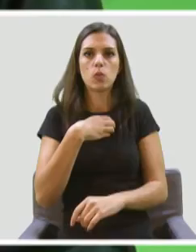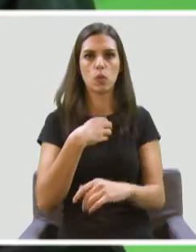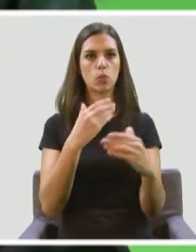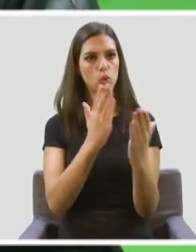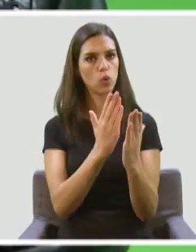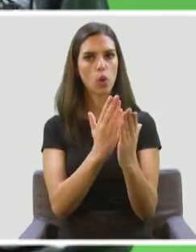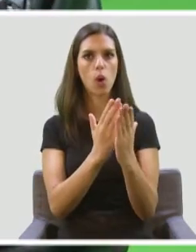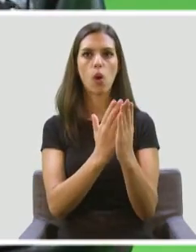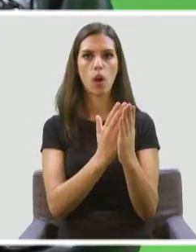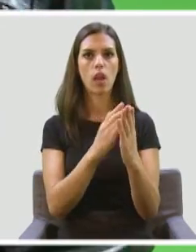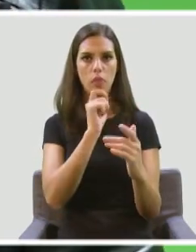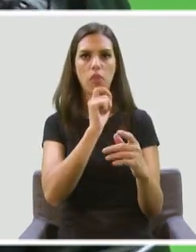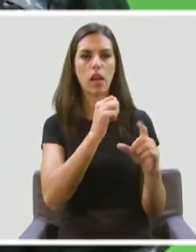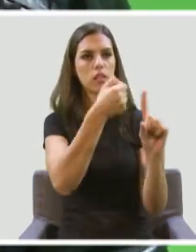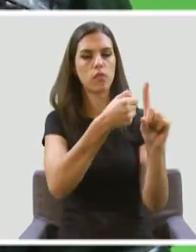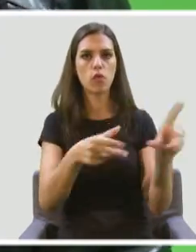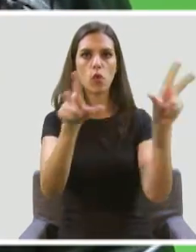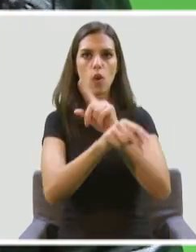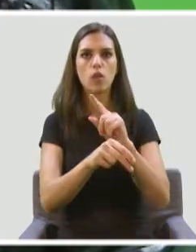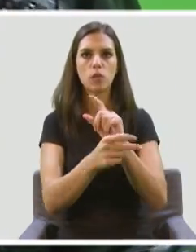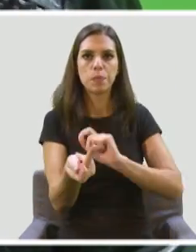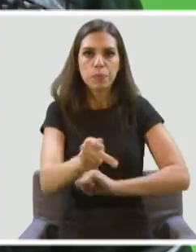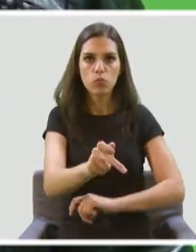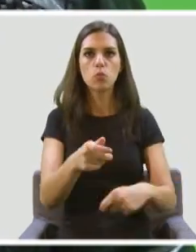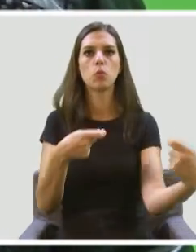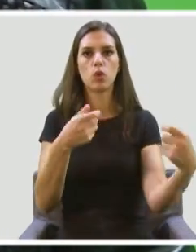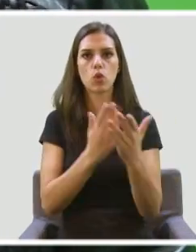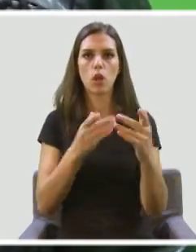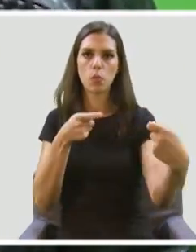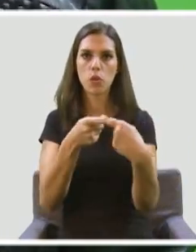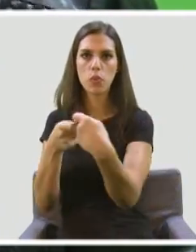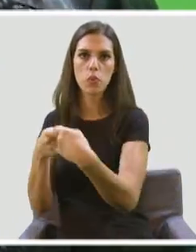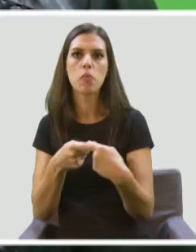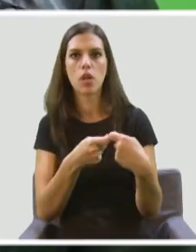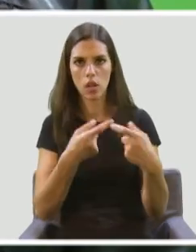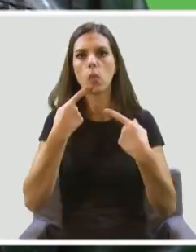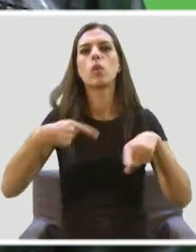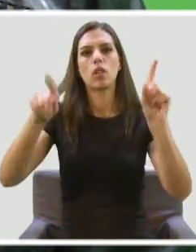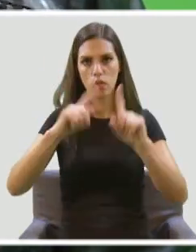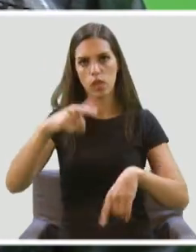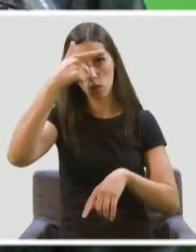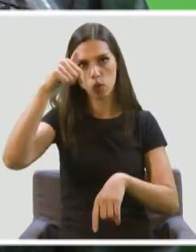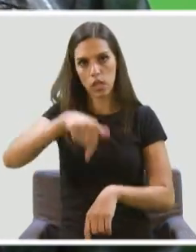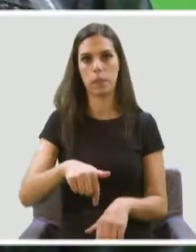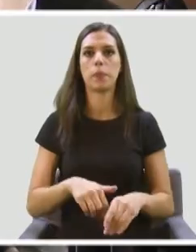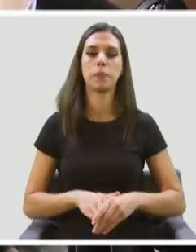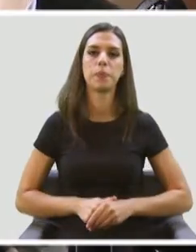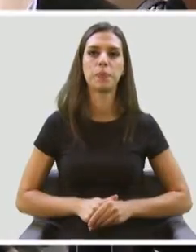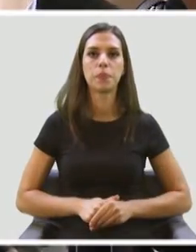percebo que a escola tem resposta para os novos desafios e, portanto, não tenho dúvida que me voltaria a formar